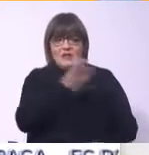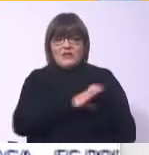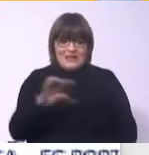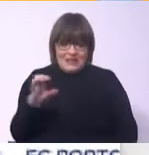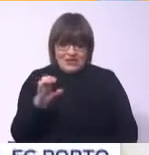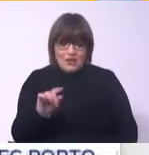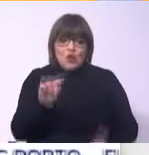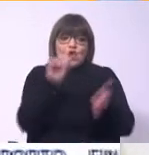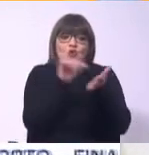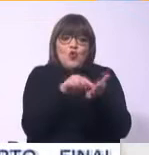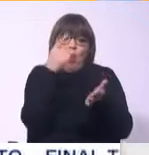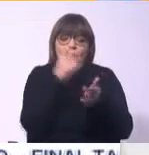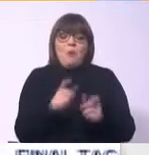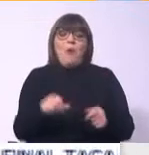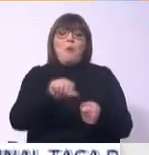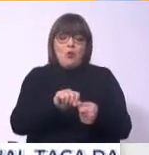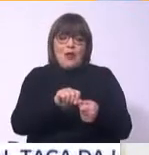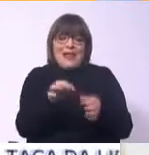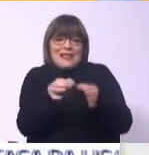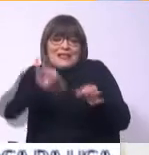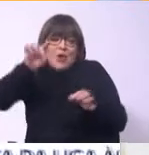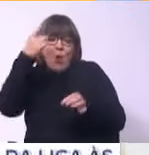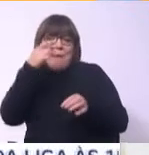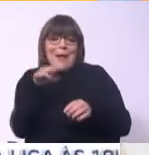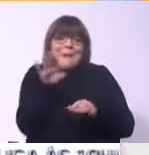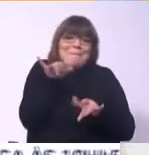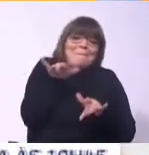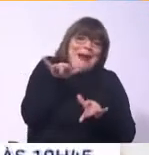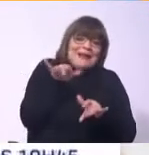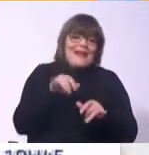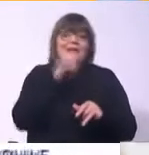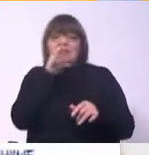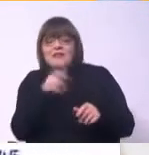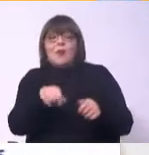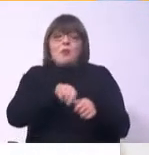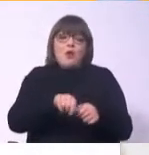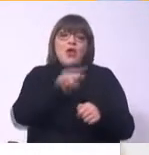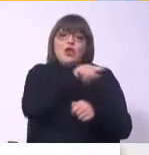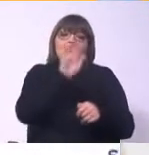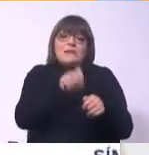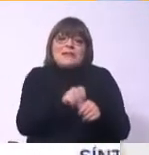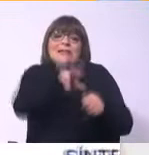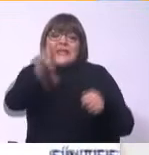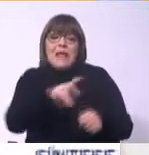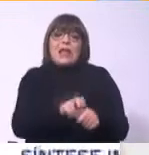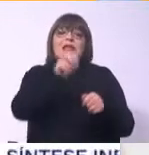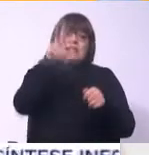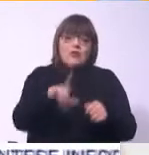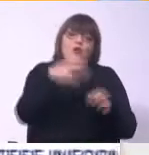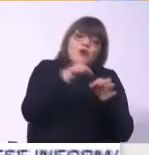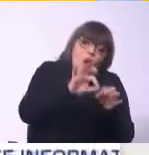colocou uma pulga e foi-lhe tirar uma pata e pediu à pulga para saltar. E ela saltou. E depois foi-lhe